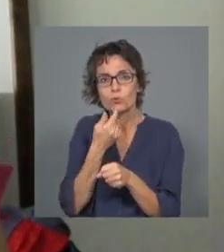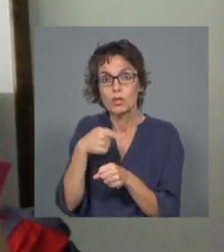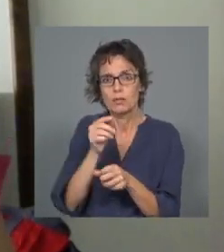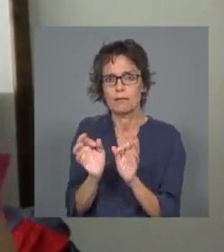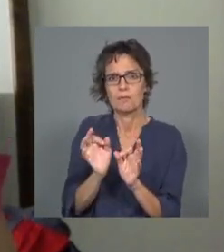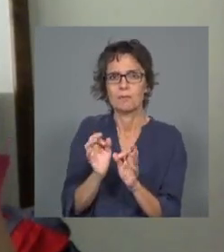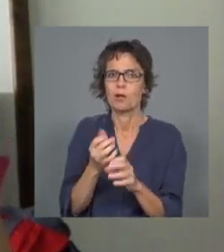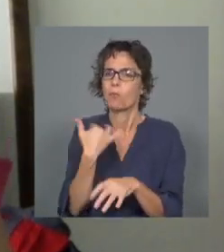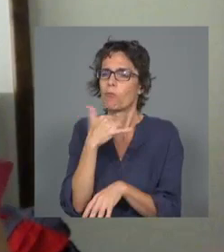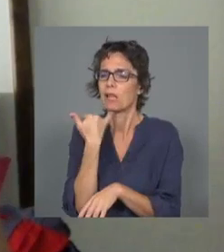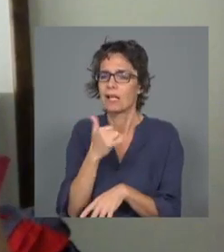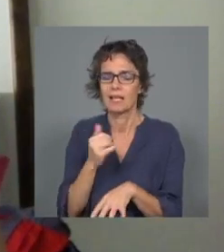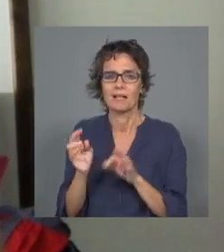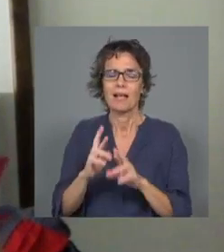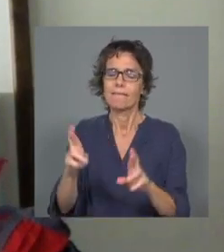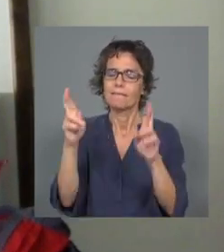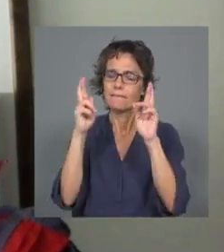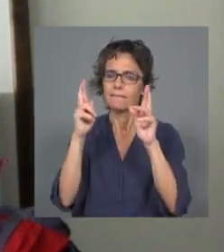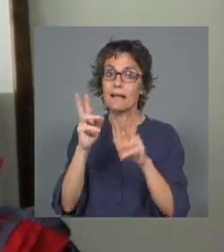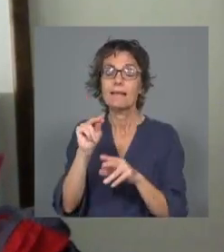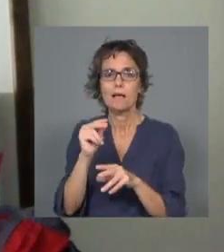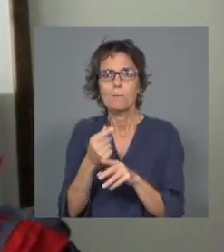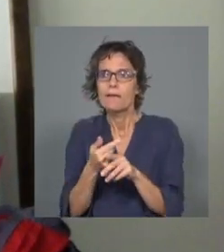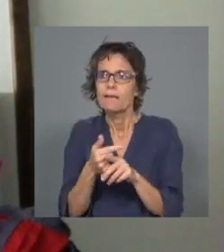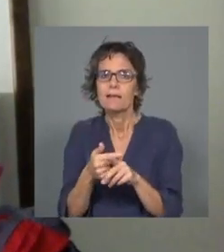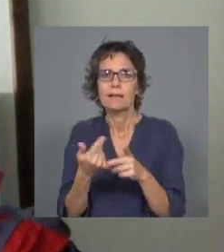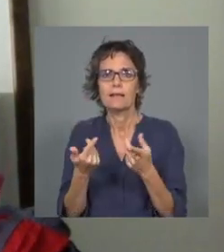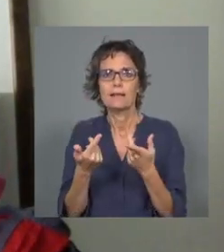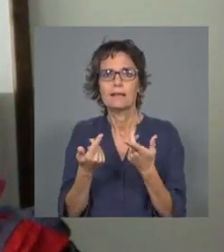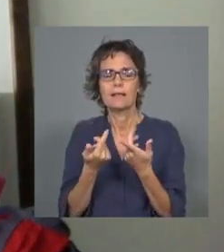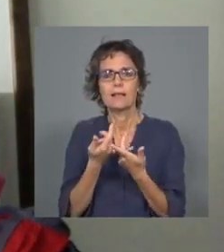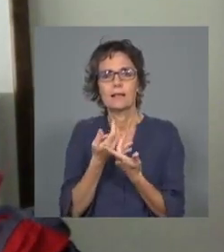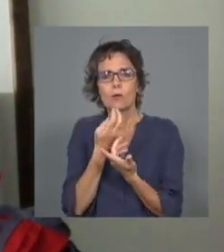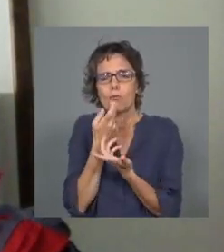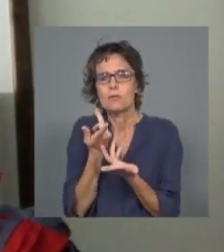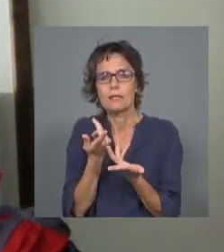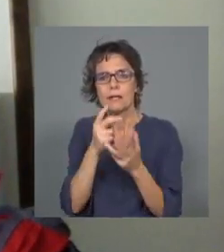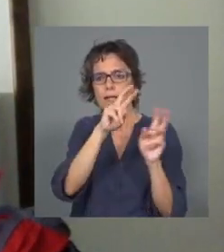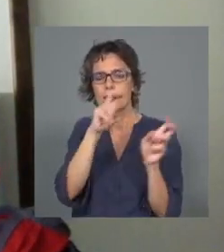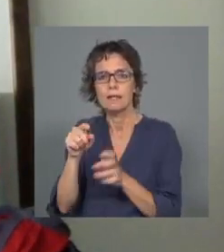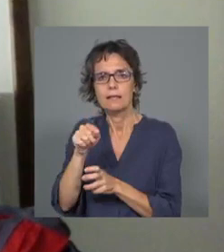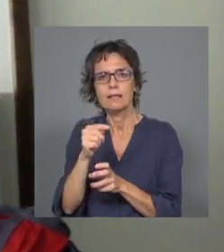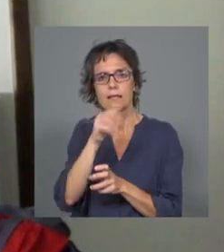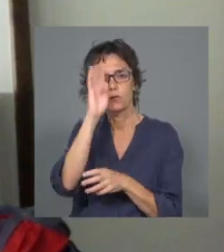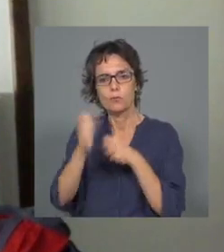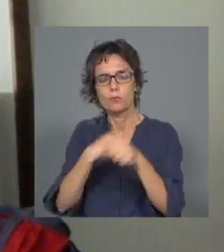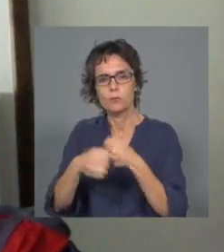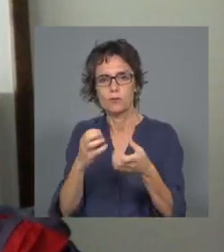muita alegria e muita esperança e curiosidade sobre o que podem representar estes dias também para este